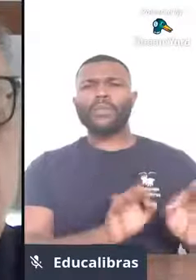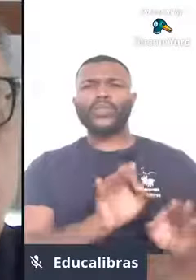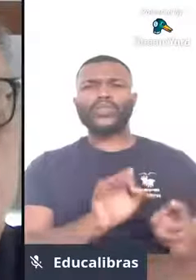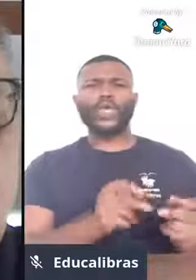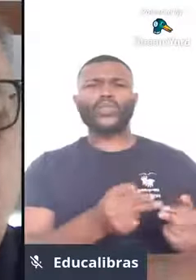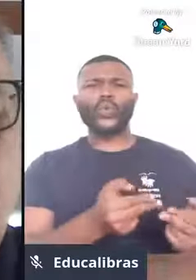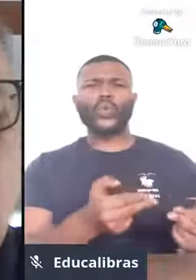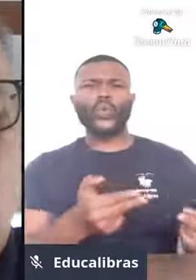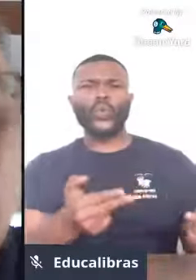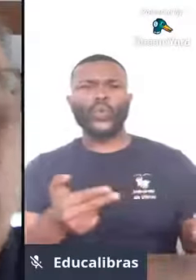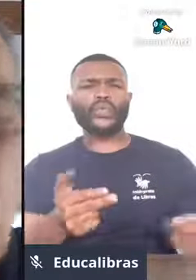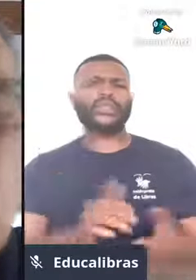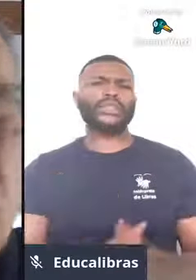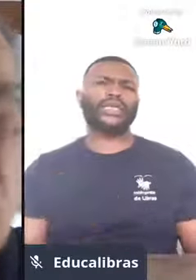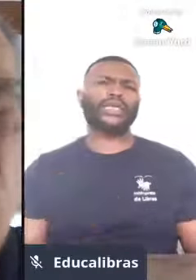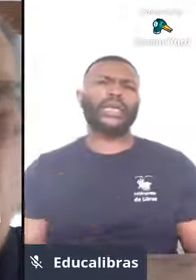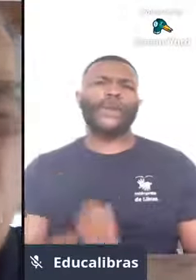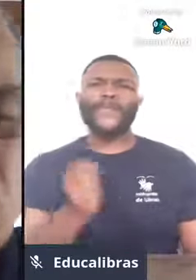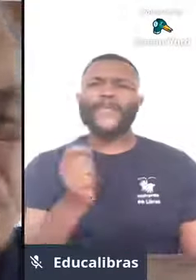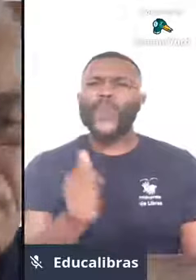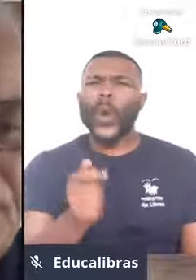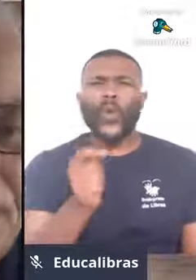foram muito pouco.